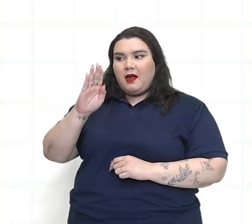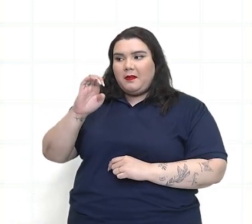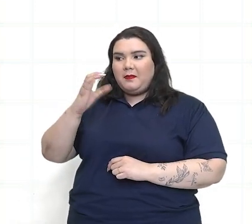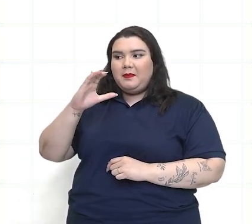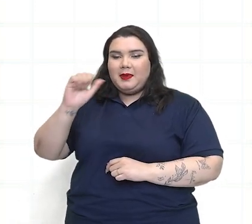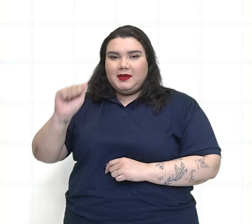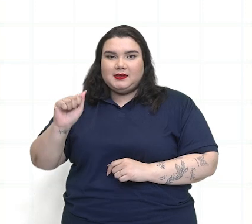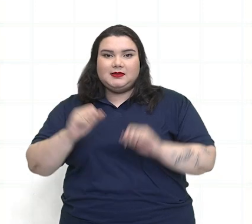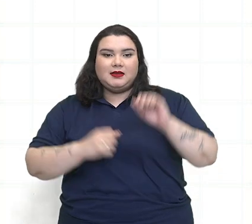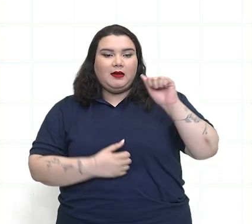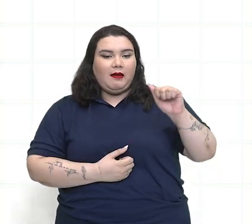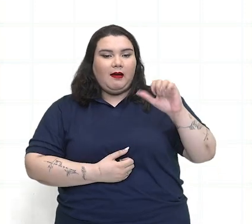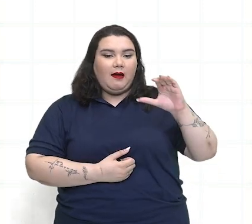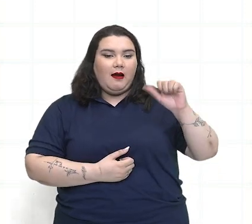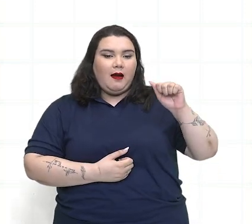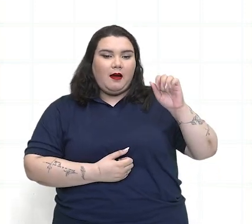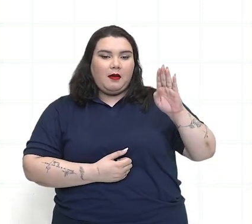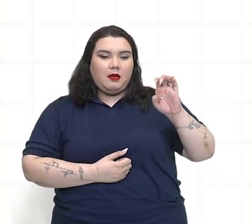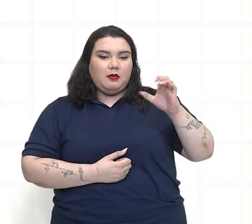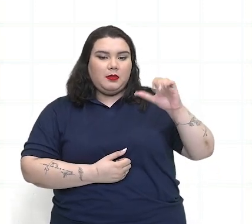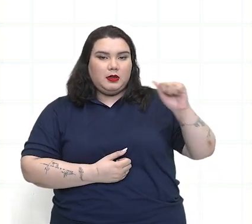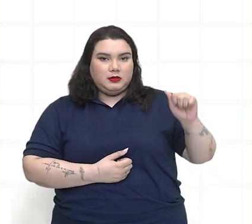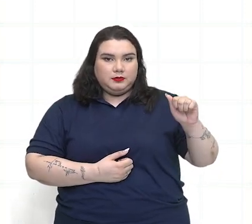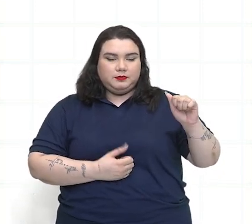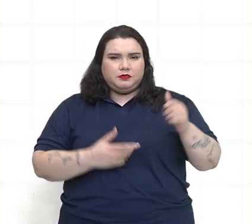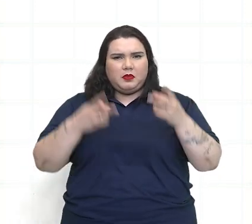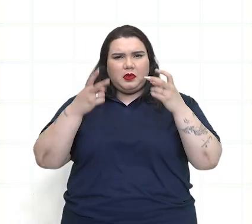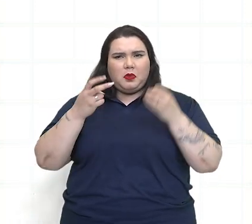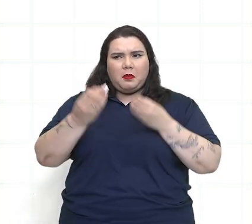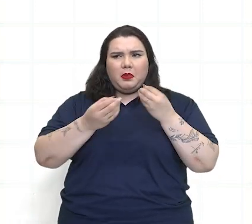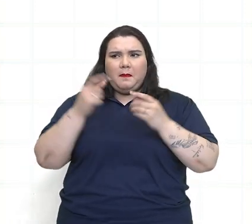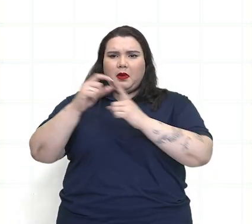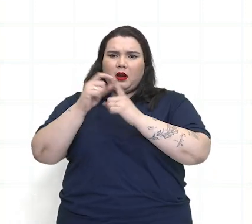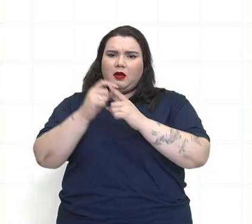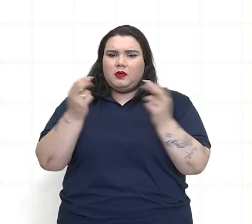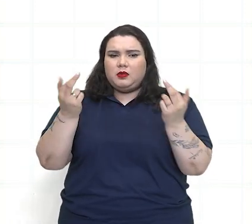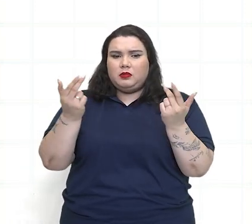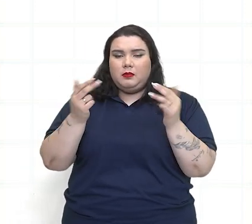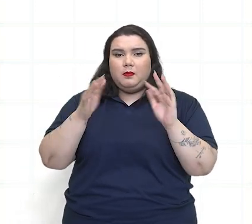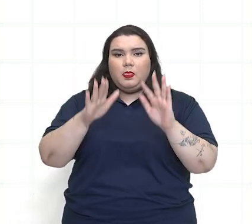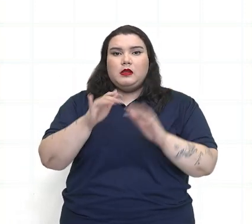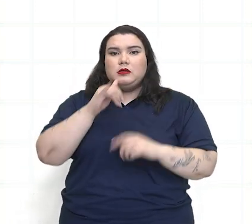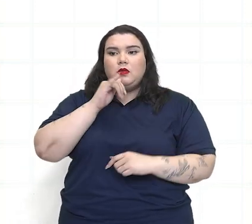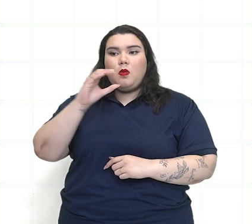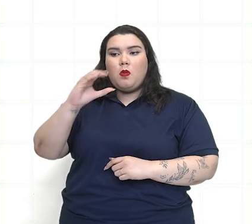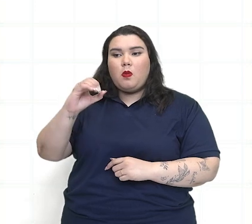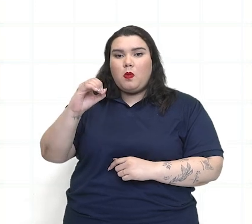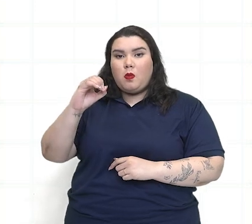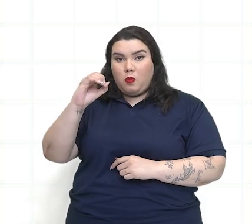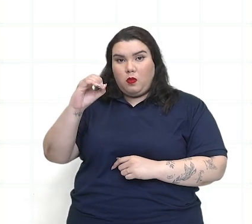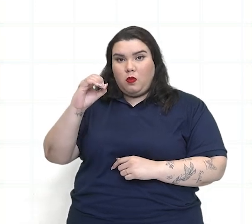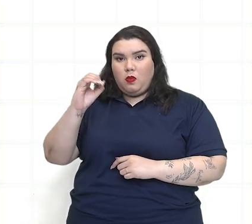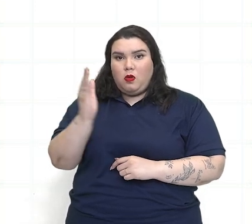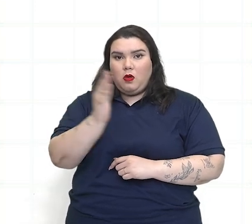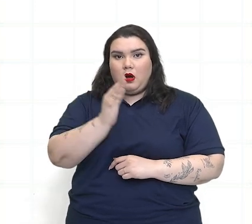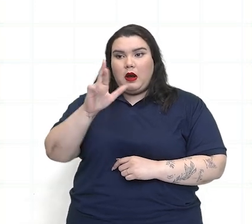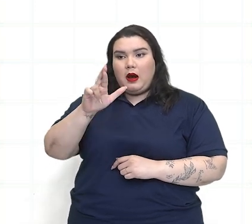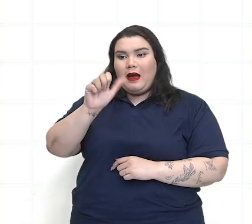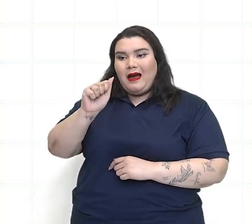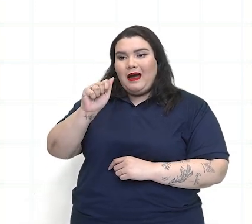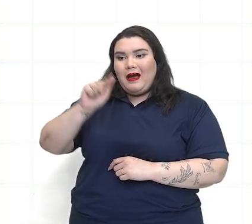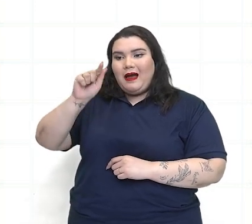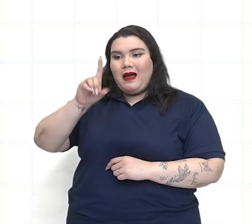palavras homônimas? Veja, quando eu digo o rádio, aqui eu estou